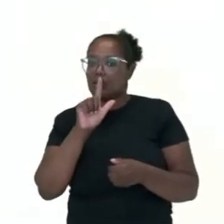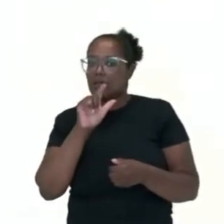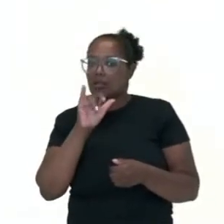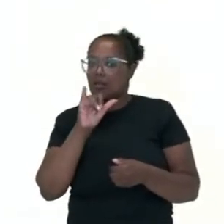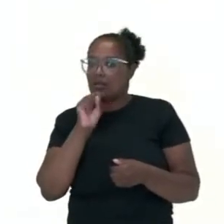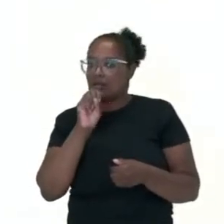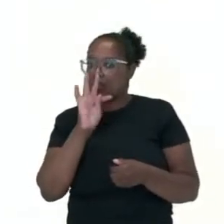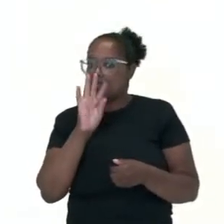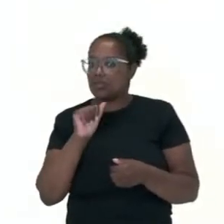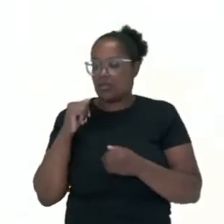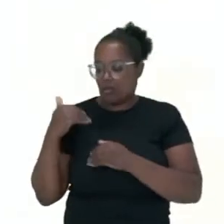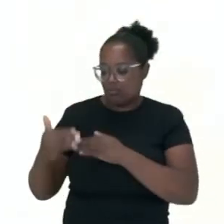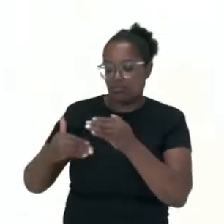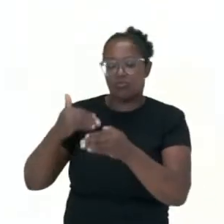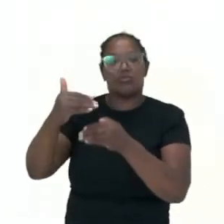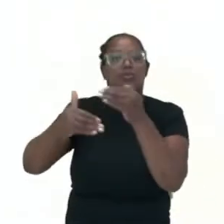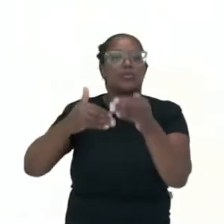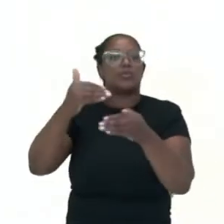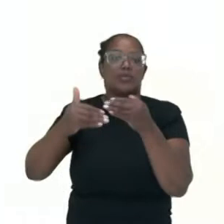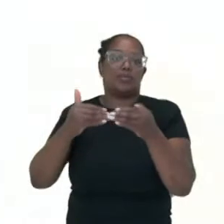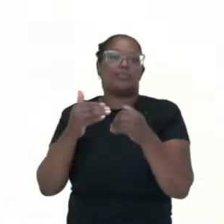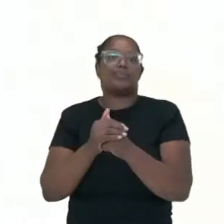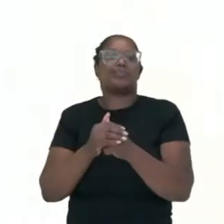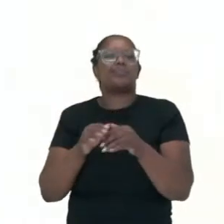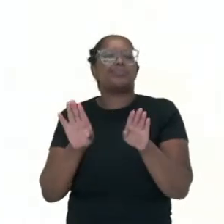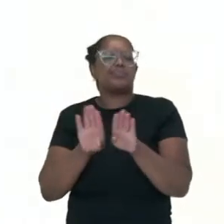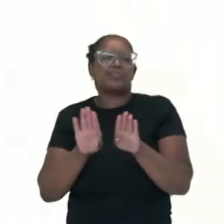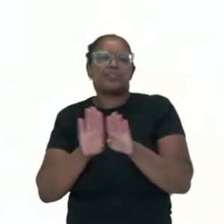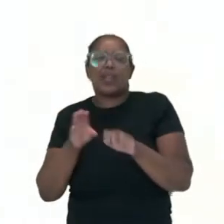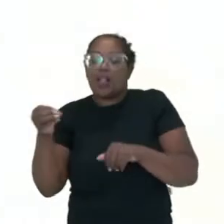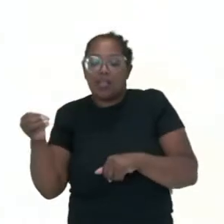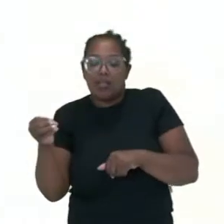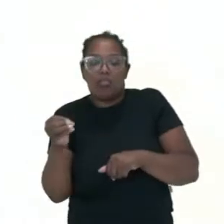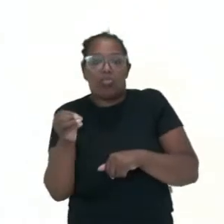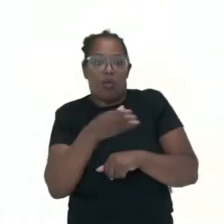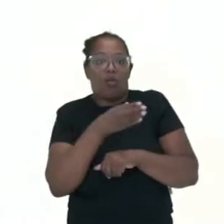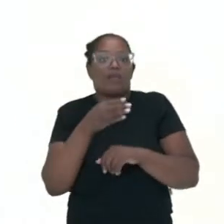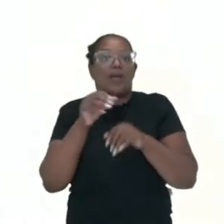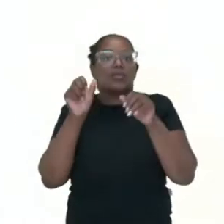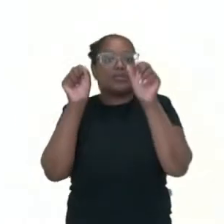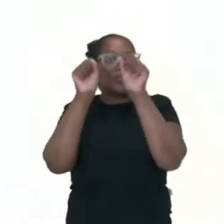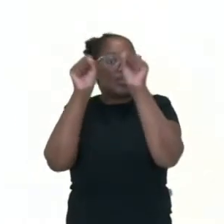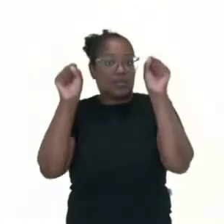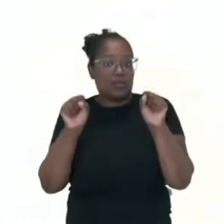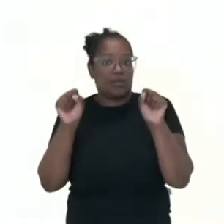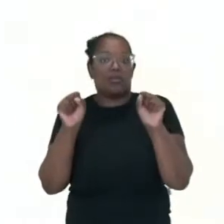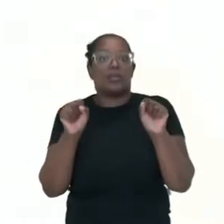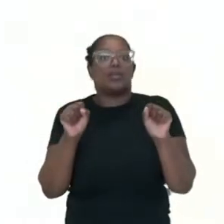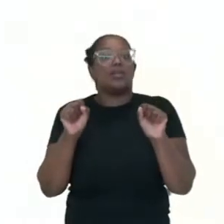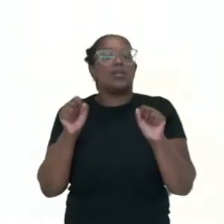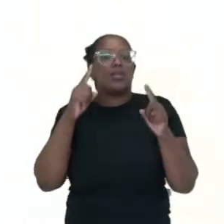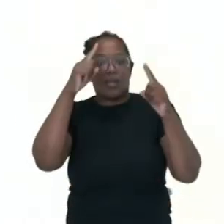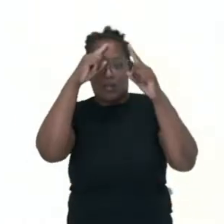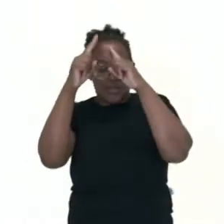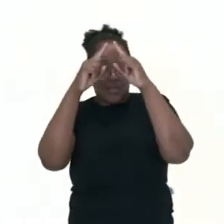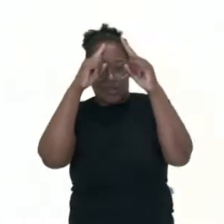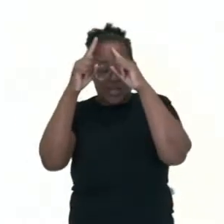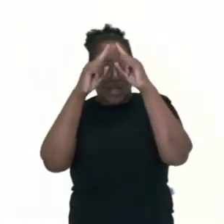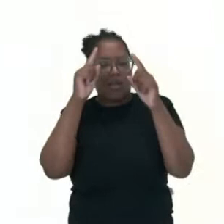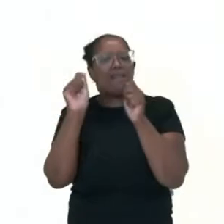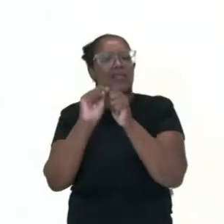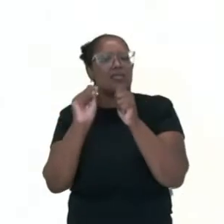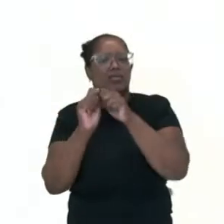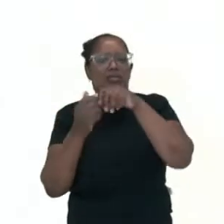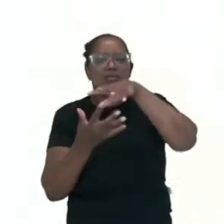na evolução capitalista, ou na nova sistemática da ideia socialista, fizeram com que o mundo